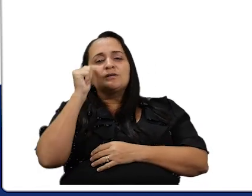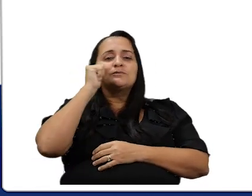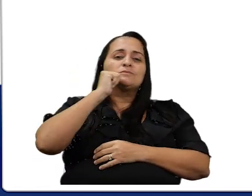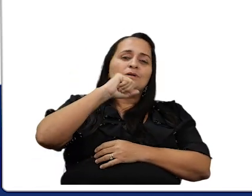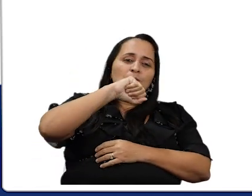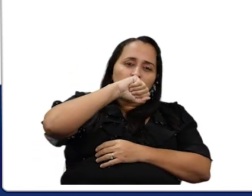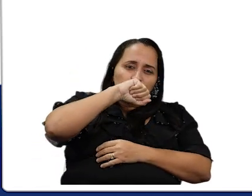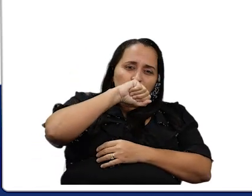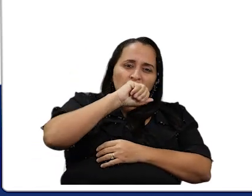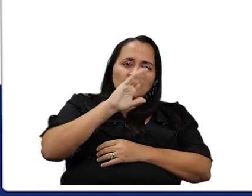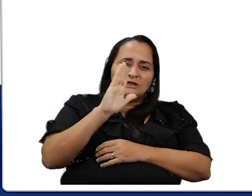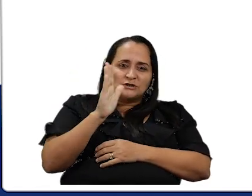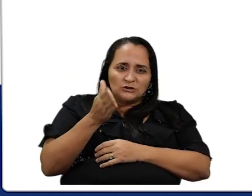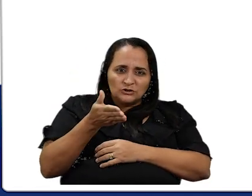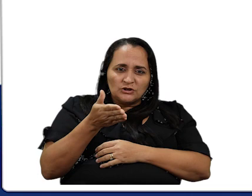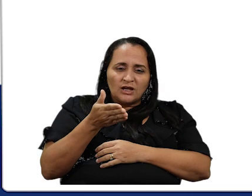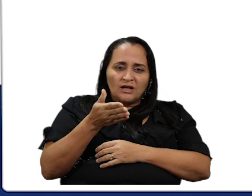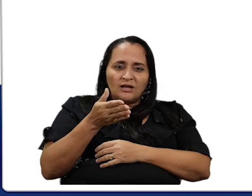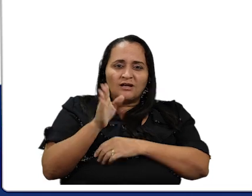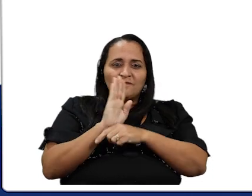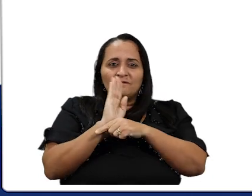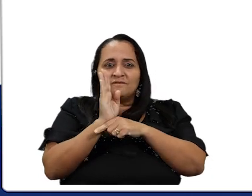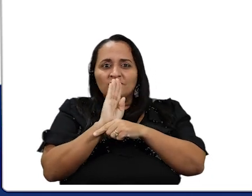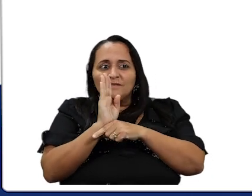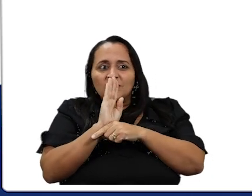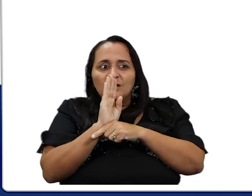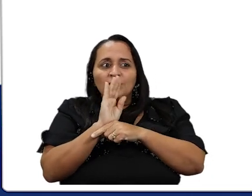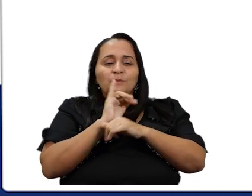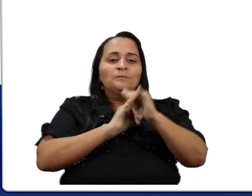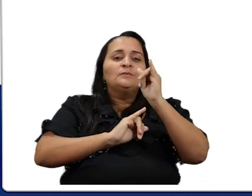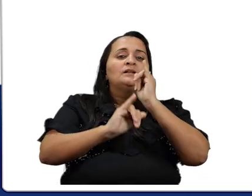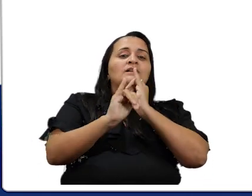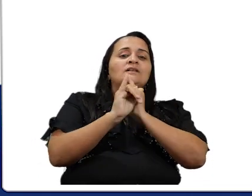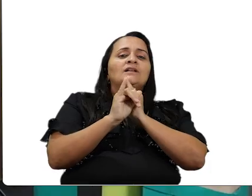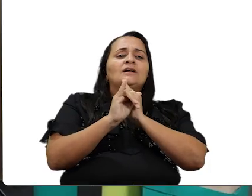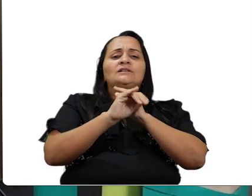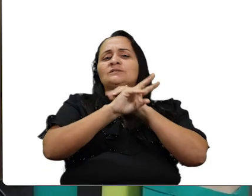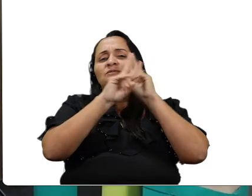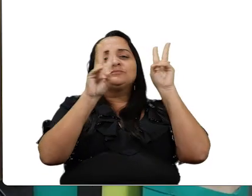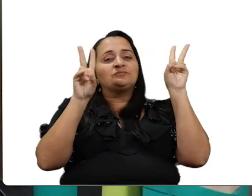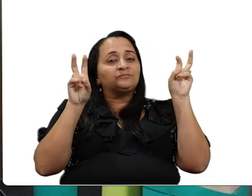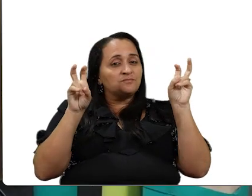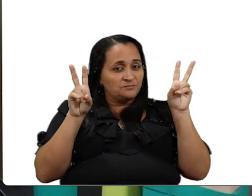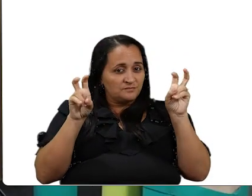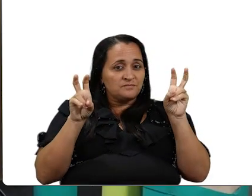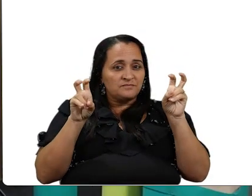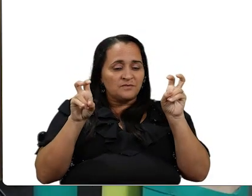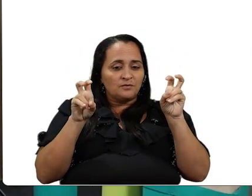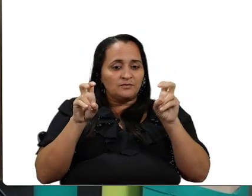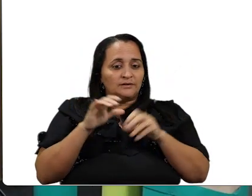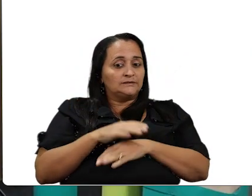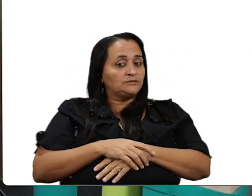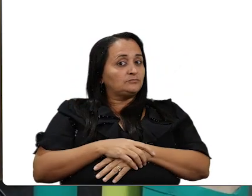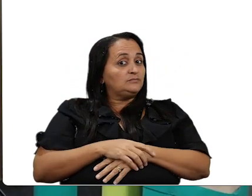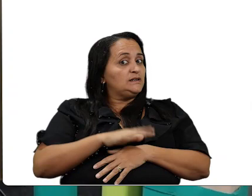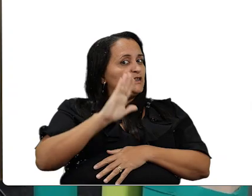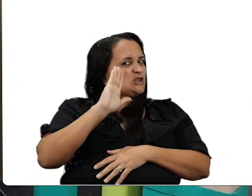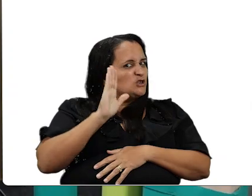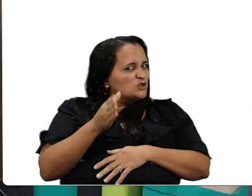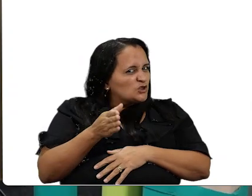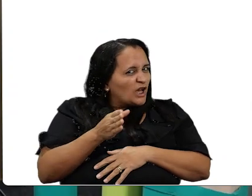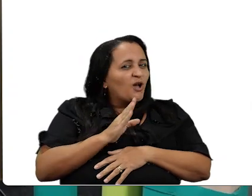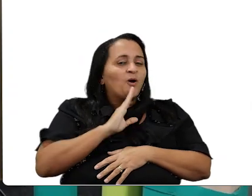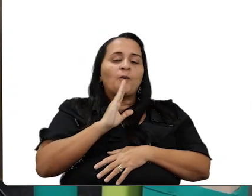algum vídeo na internet sobre essa história? Olha, se você já assistiu, não dá spoiler